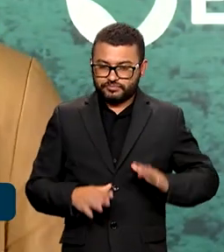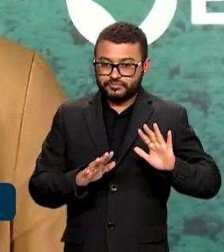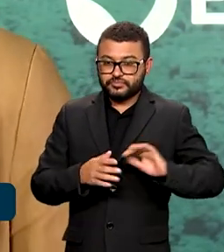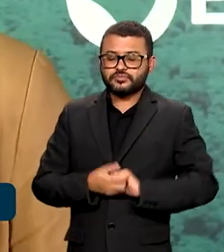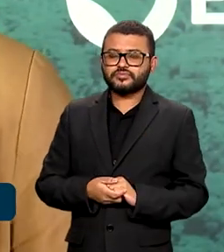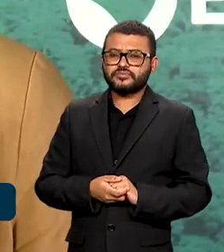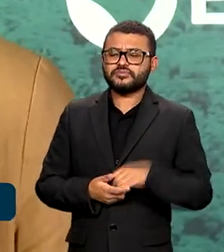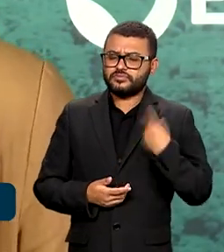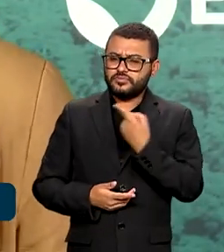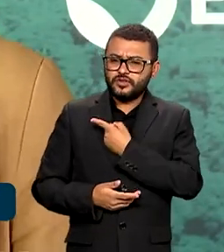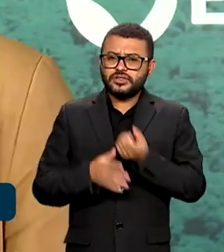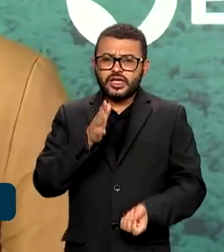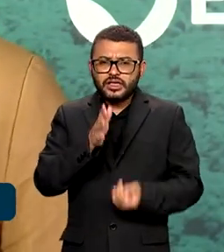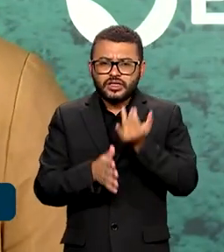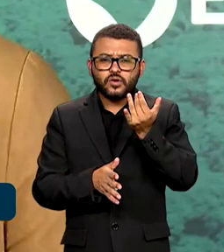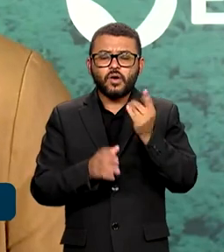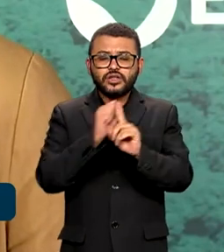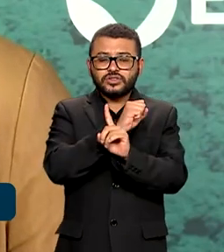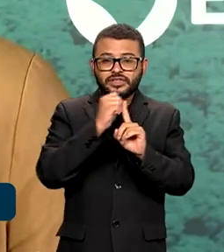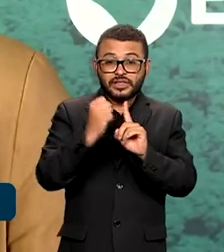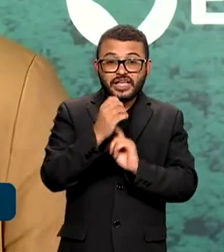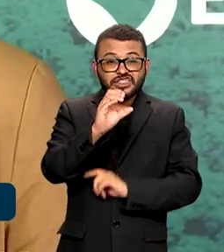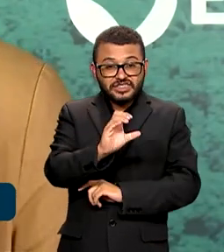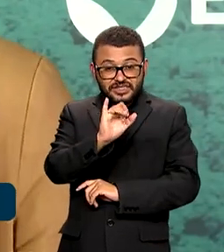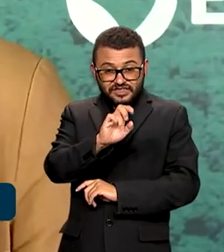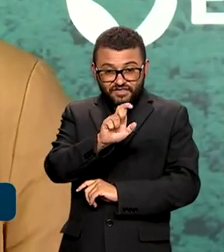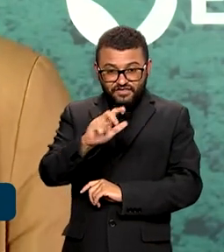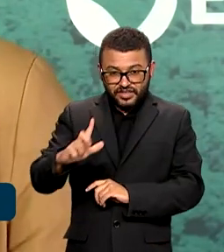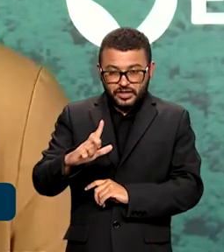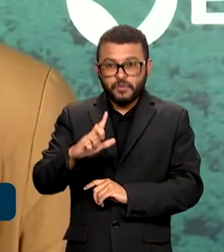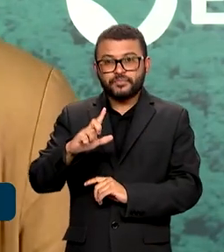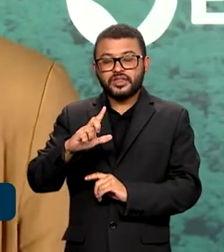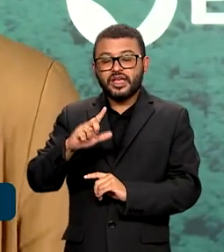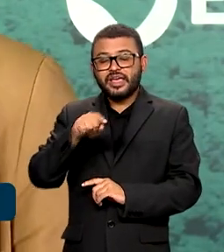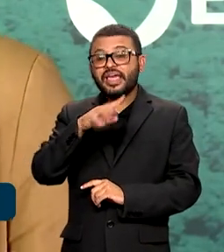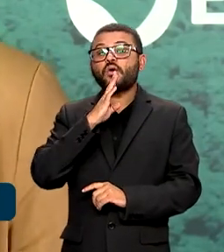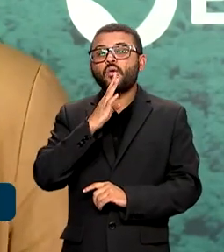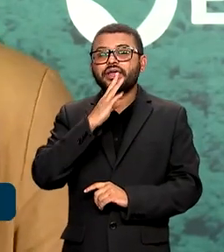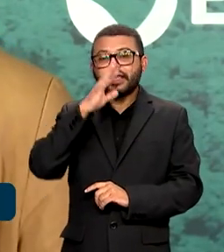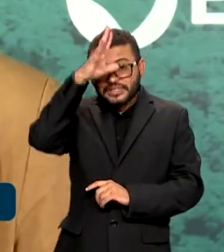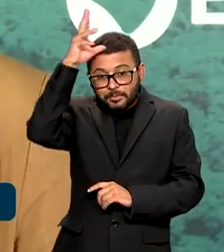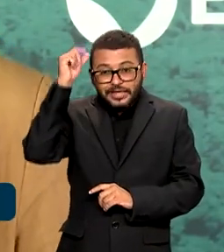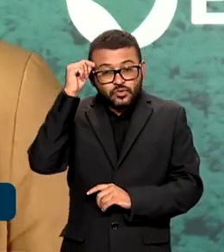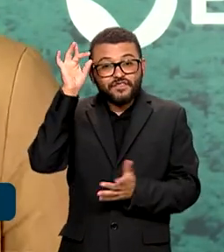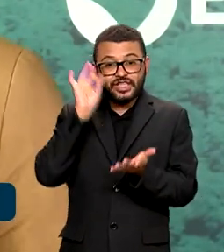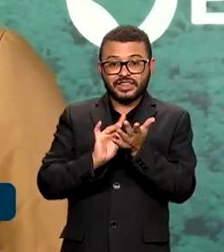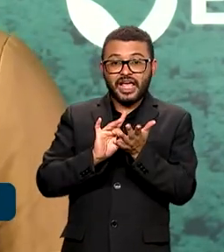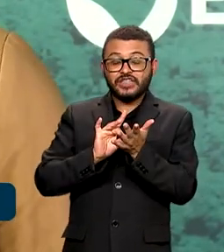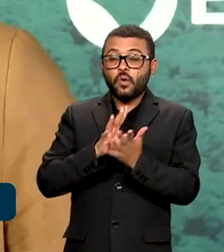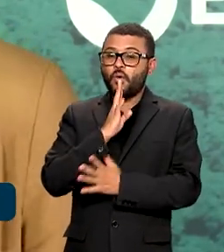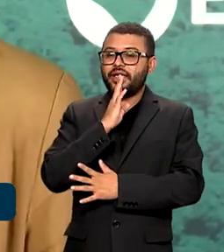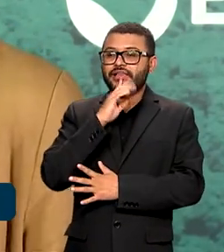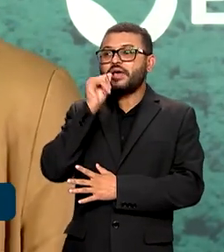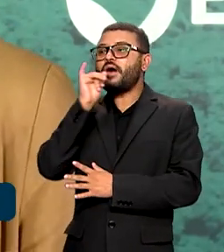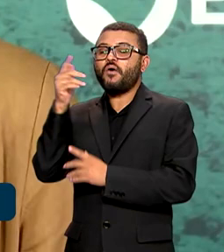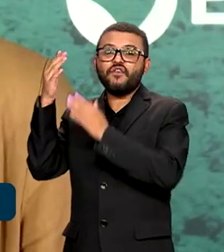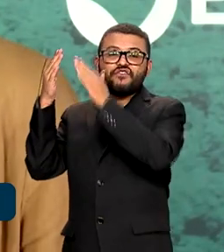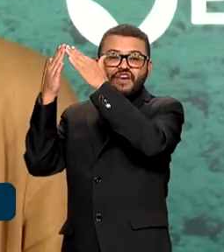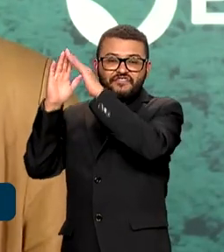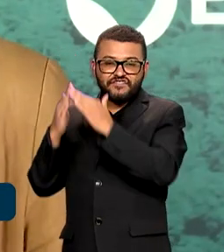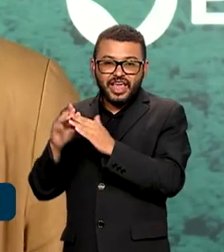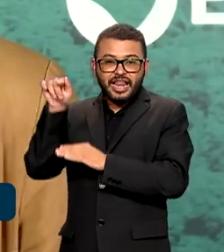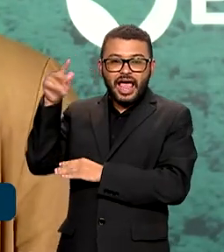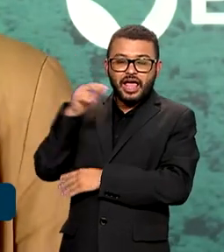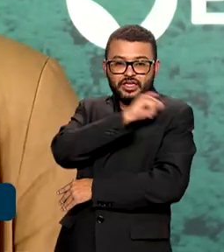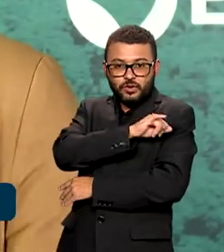aqui construindo com sociedade civil, né? Quem sabe da Amazônia, de fato, é quem mora aqui. É como a gente fala lá no Rio, né? Quem sabe da favela é o favelado. E